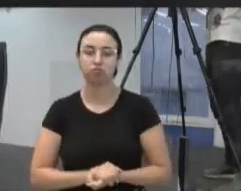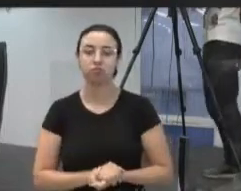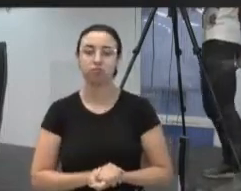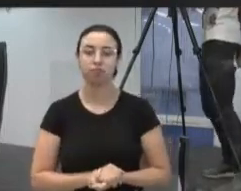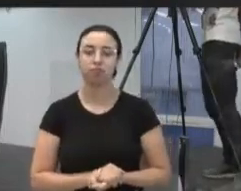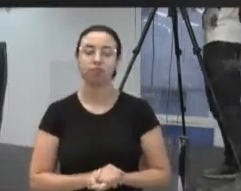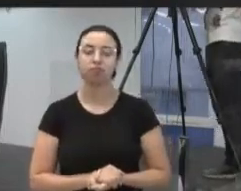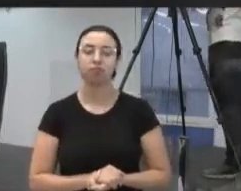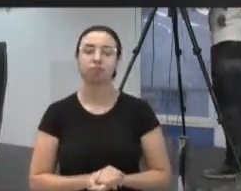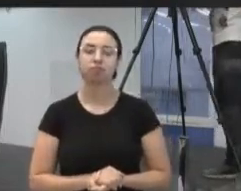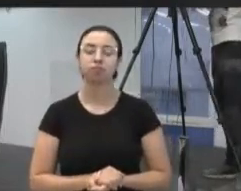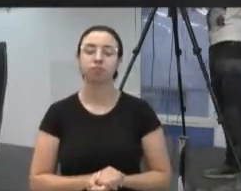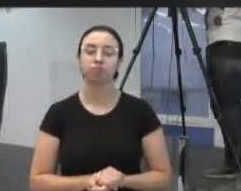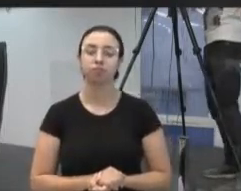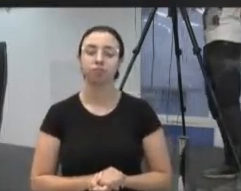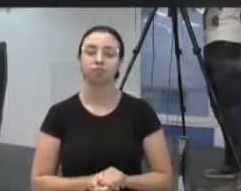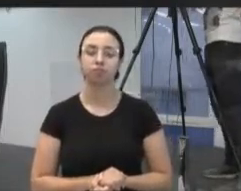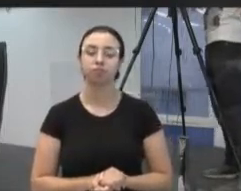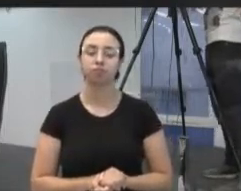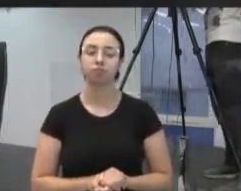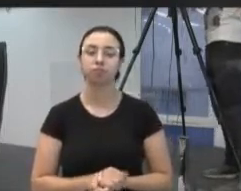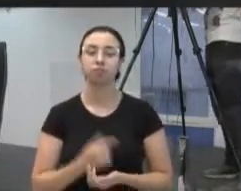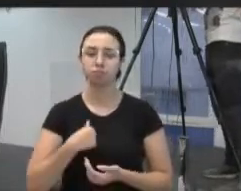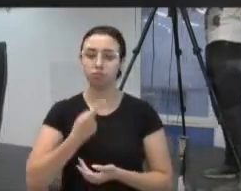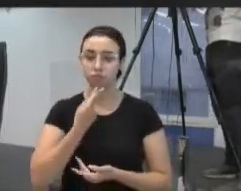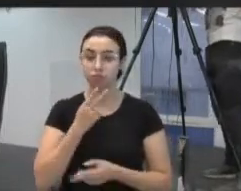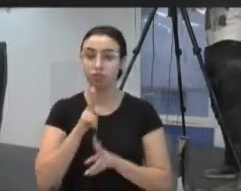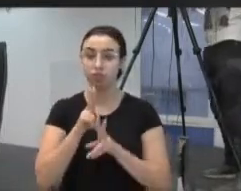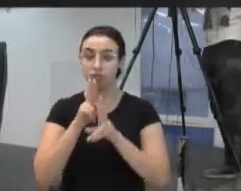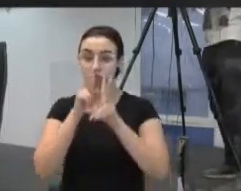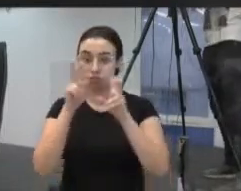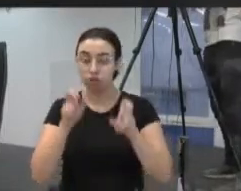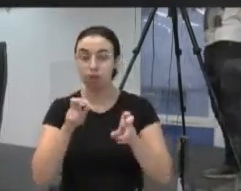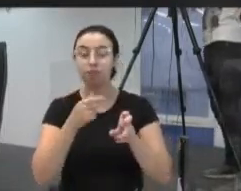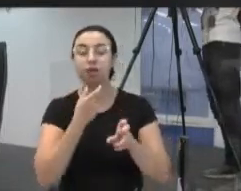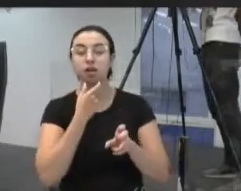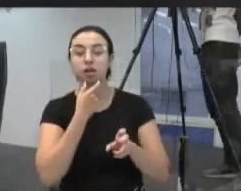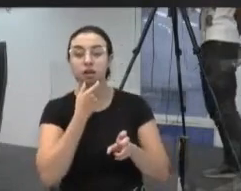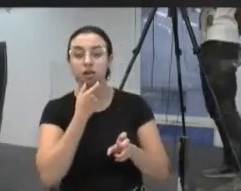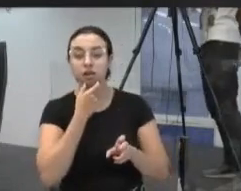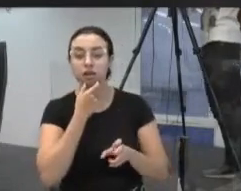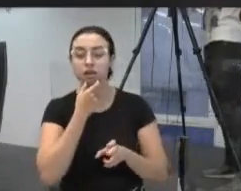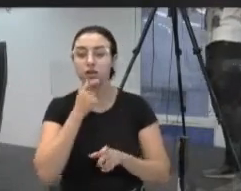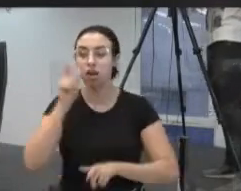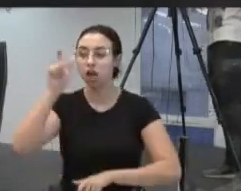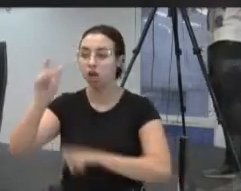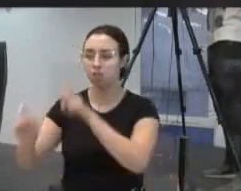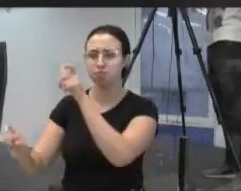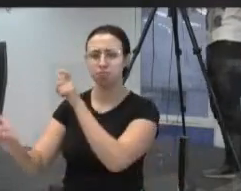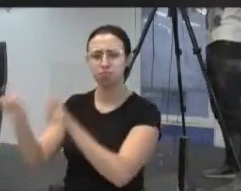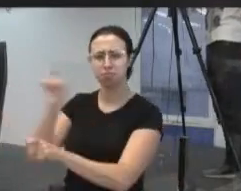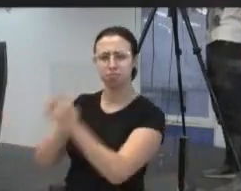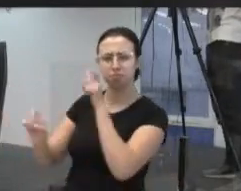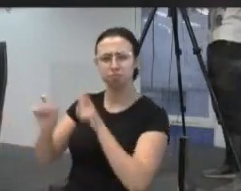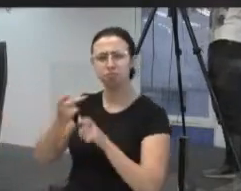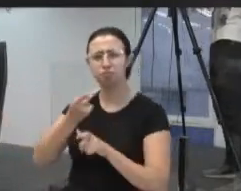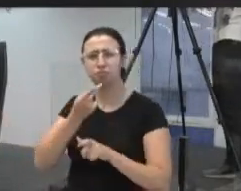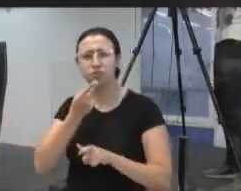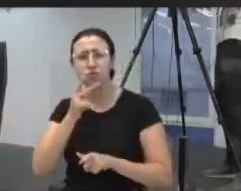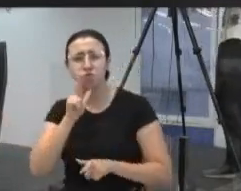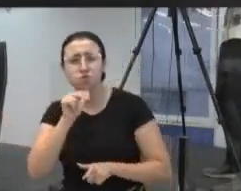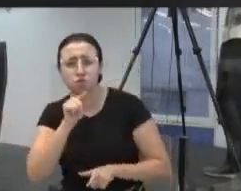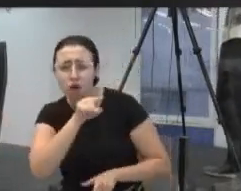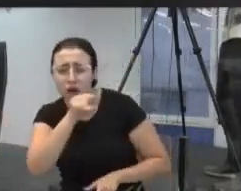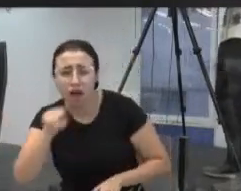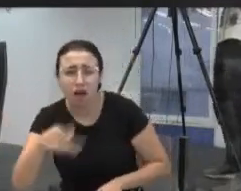amo. Enfim, quando eu falei sobre inglês, eles criticaram, riram e falaram assim, nenhum cara desse